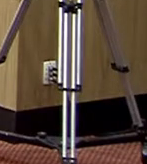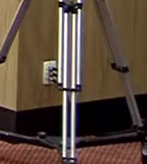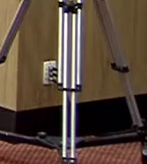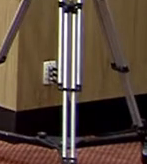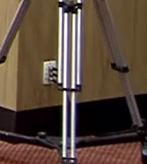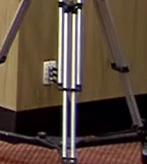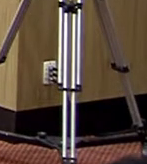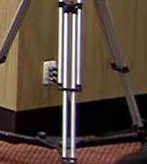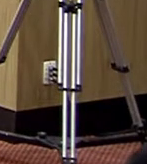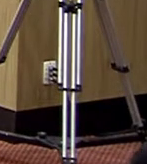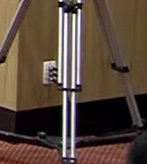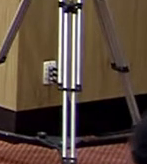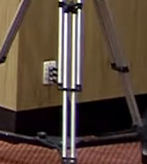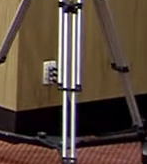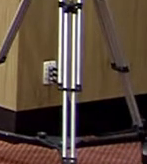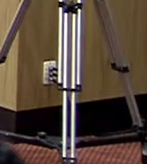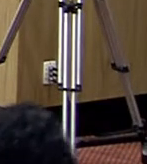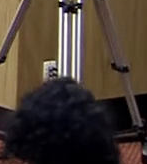E aí